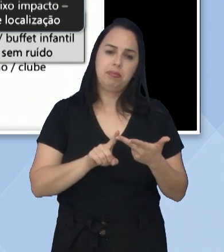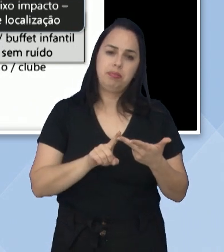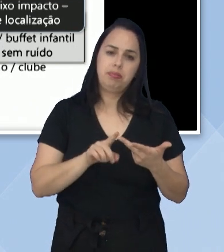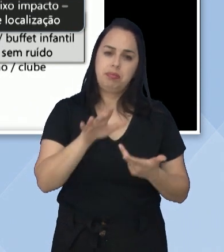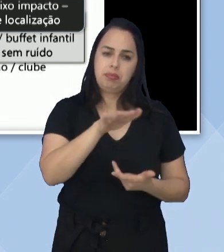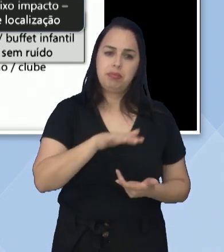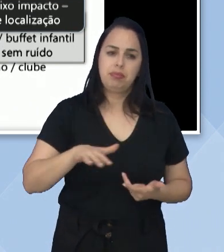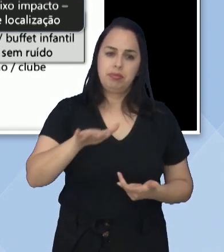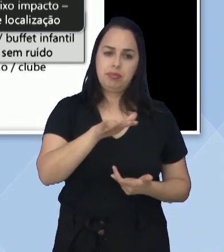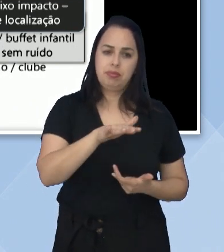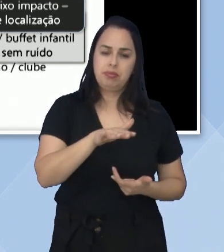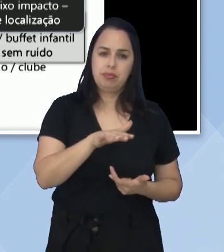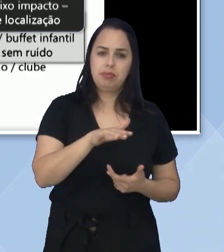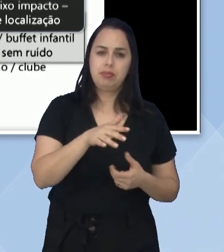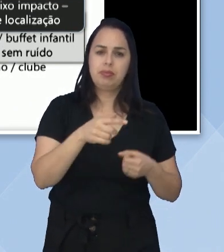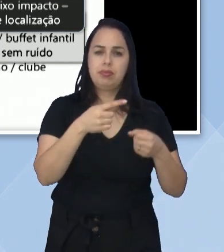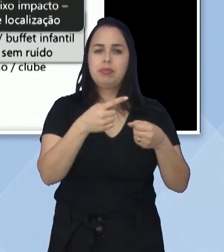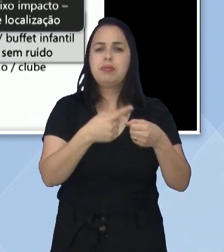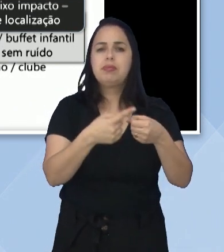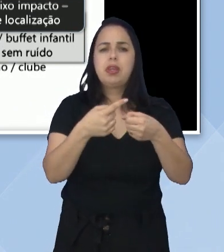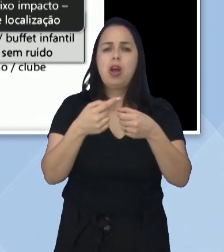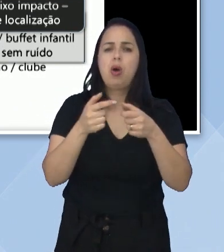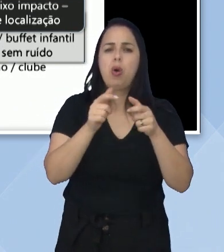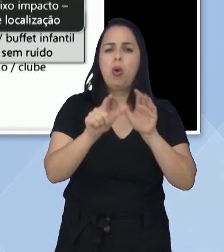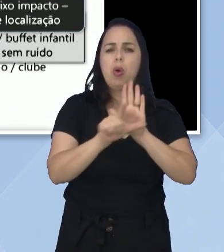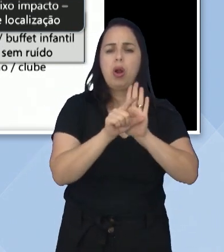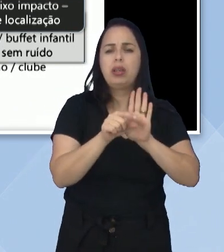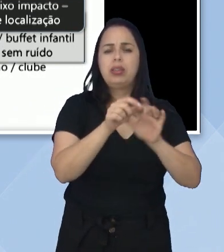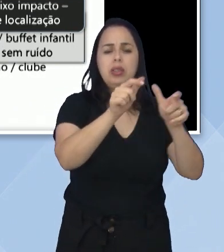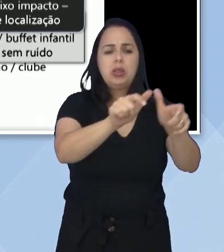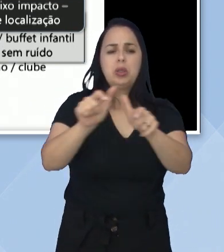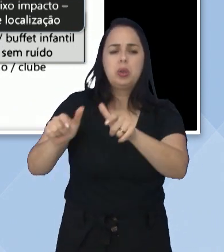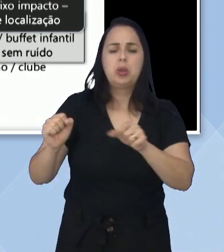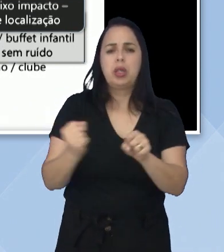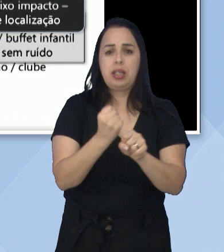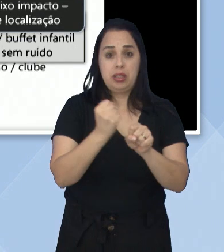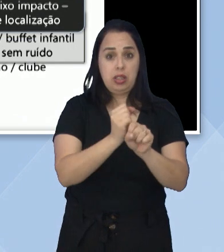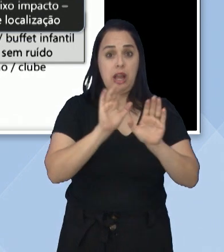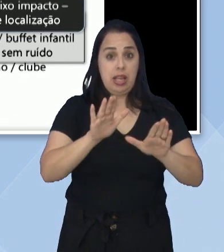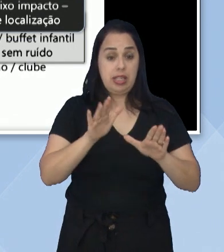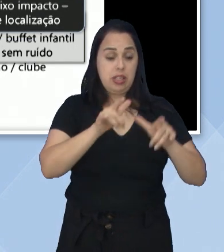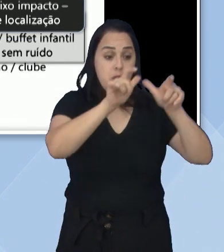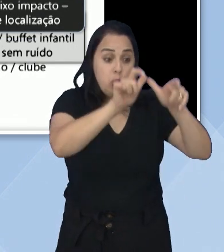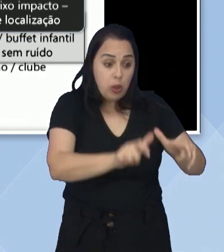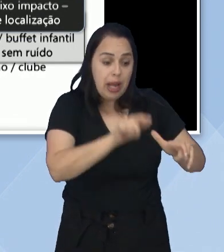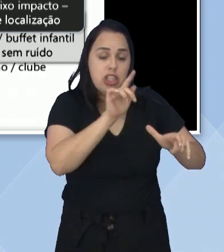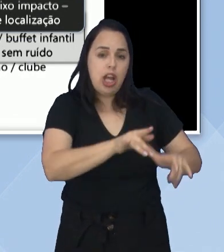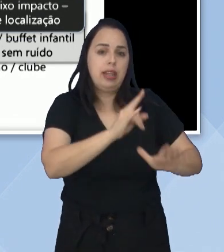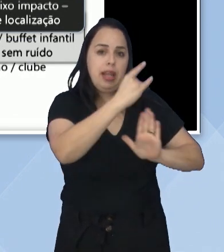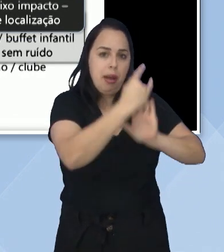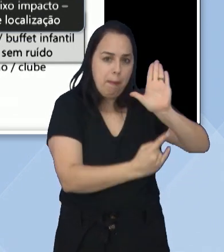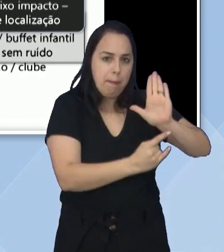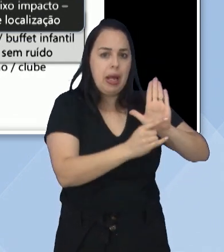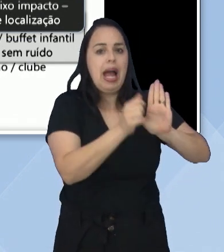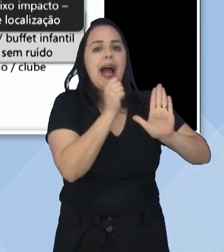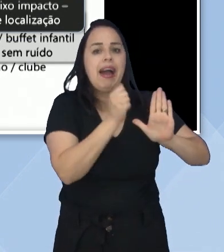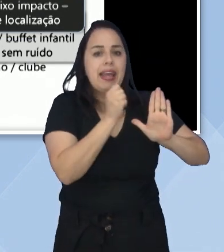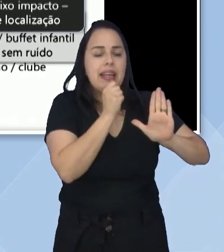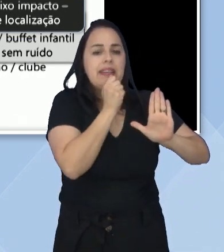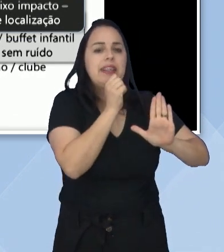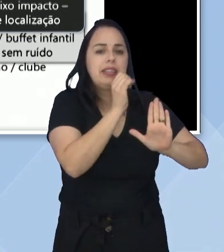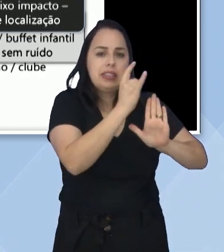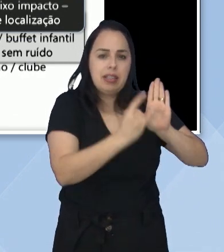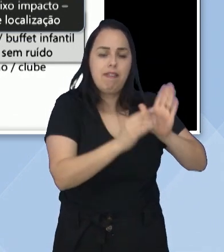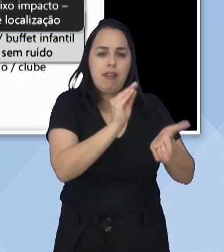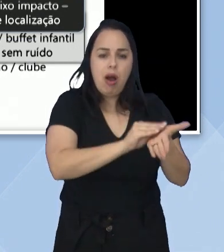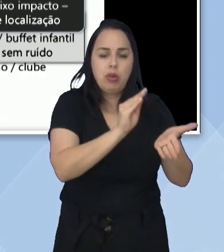vezes os olhamentos e M5 que são aqueles que tem tanto loteamento que foi regularizado ou loteamento que ainda está por regularizar e